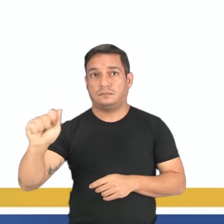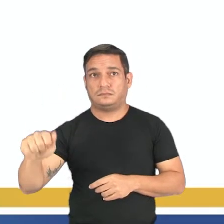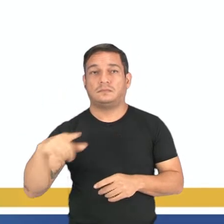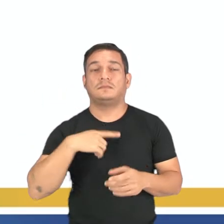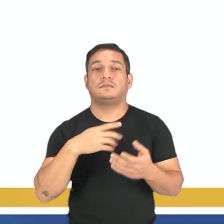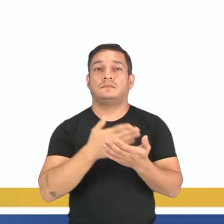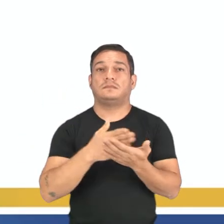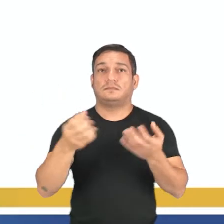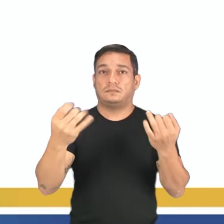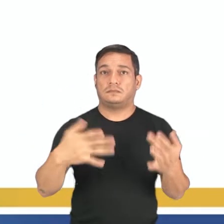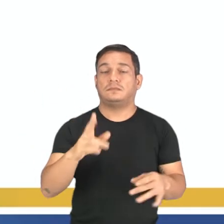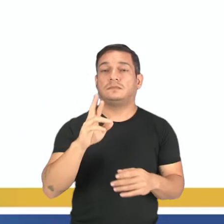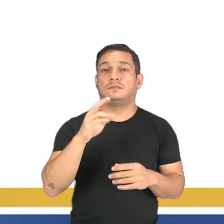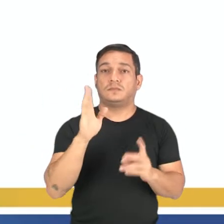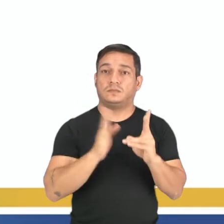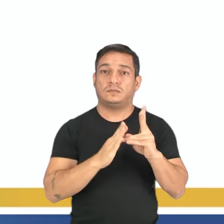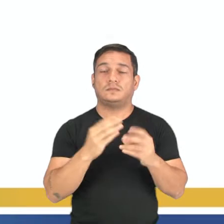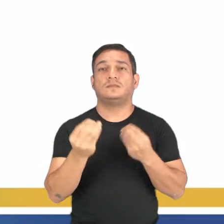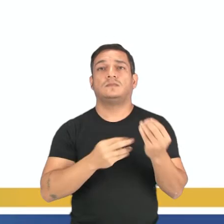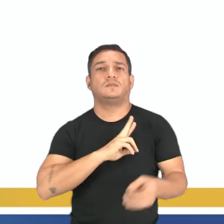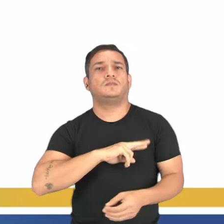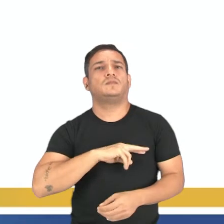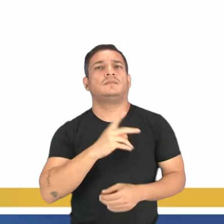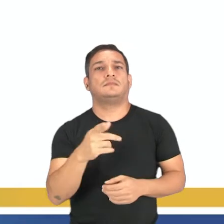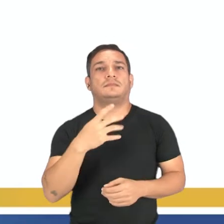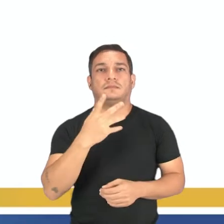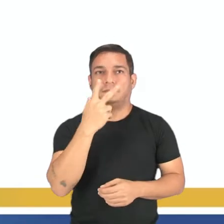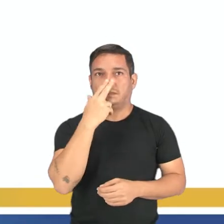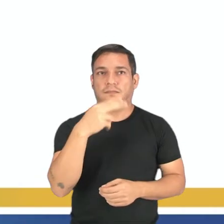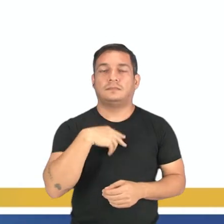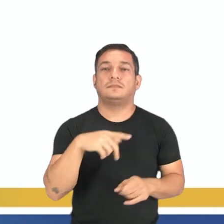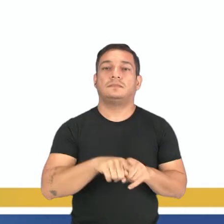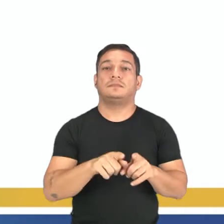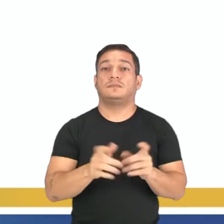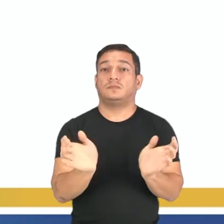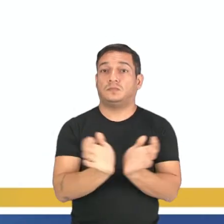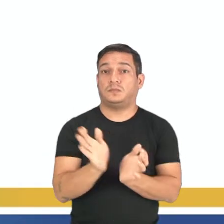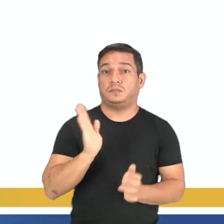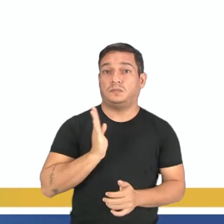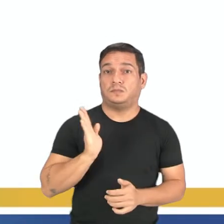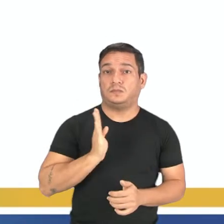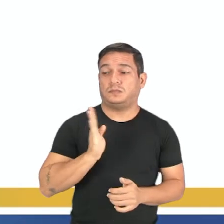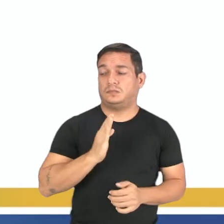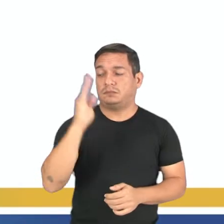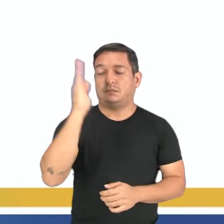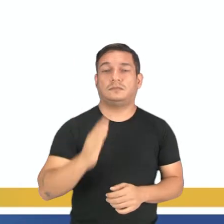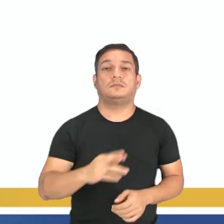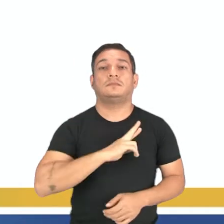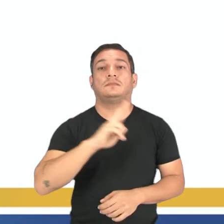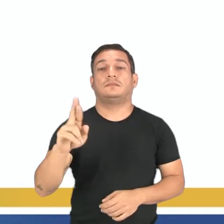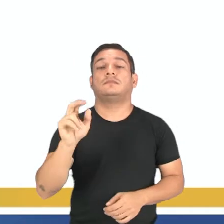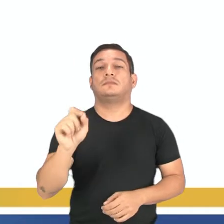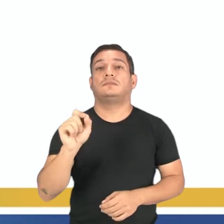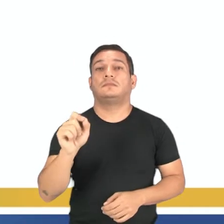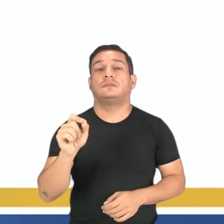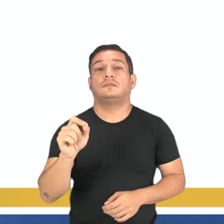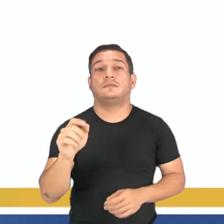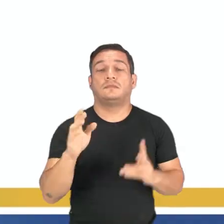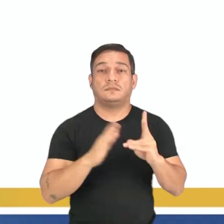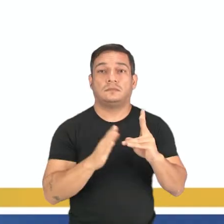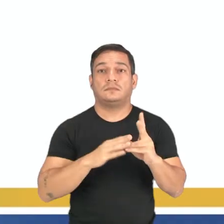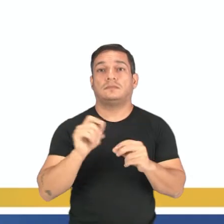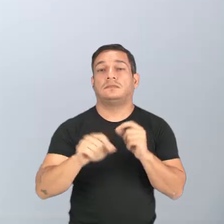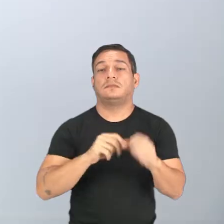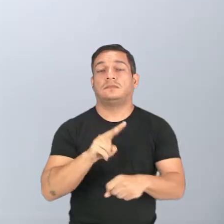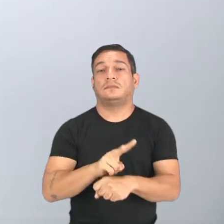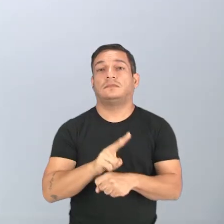os índios de forma romantizada, como uma forma também da elite brasileira se sentir representado por eles. O índio ele não